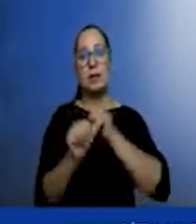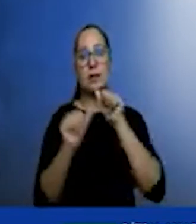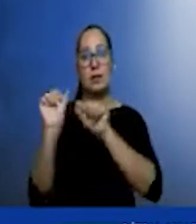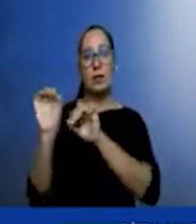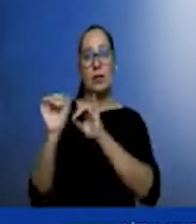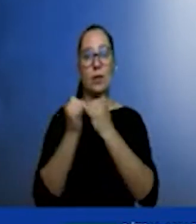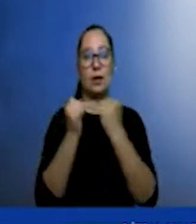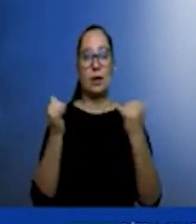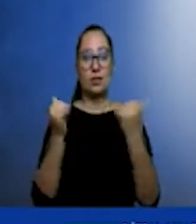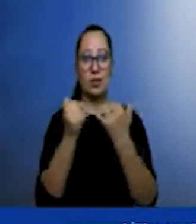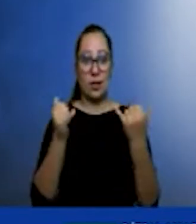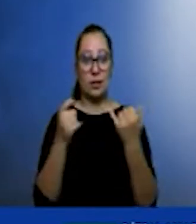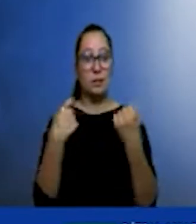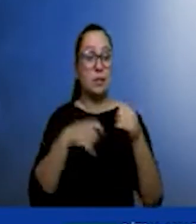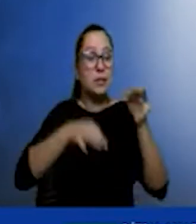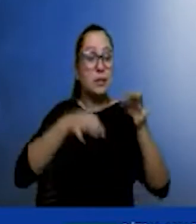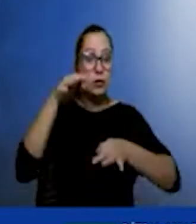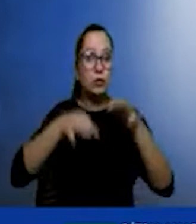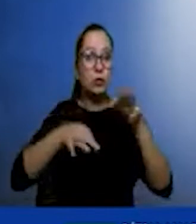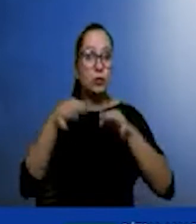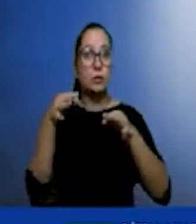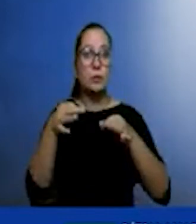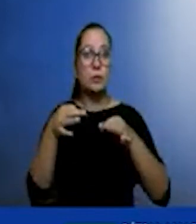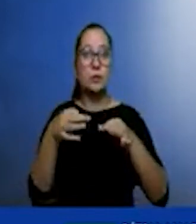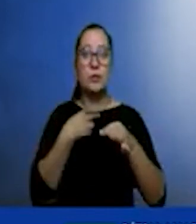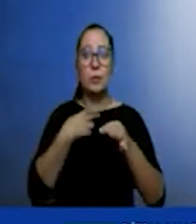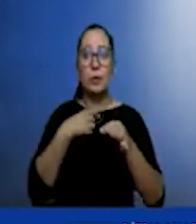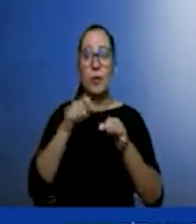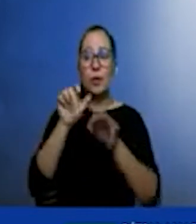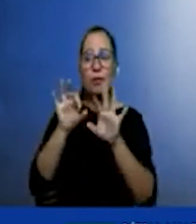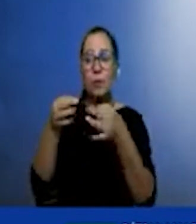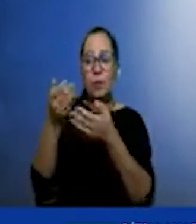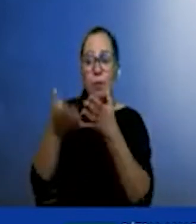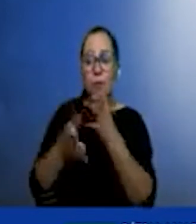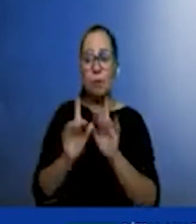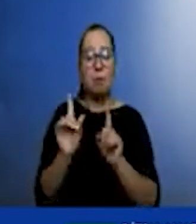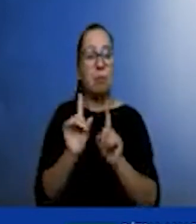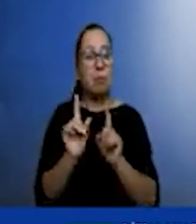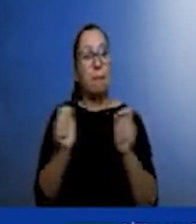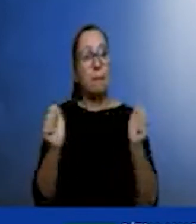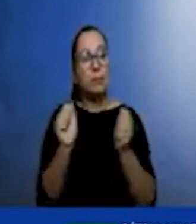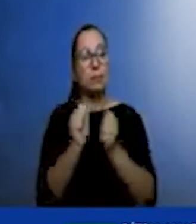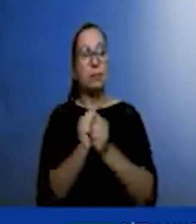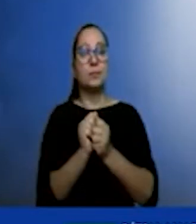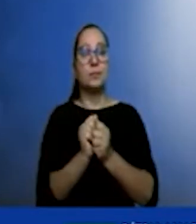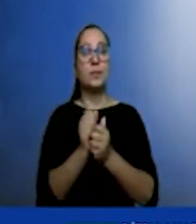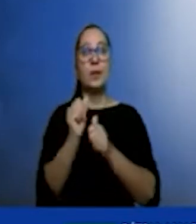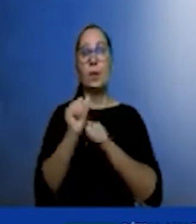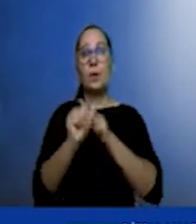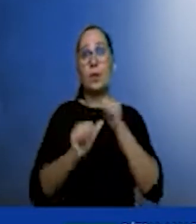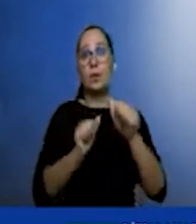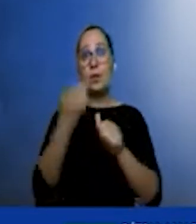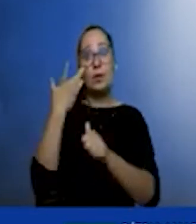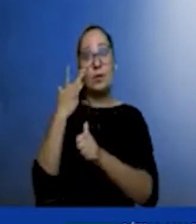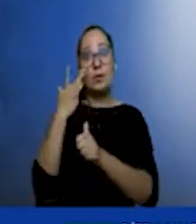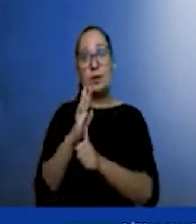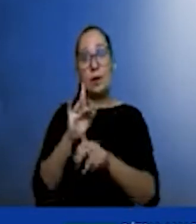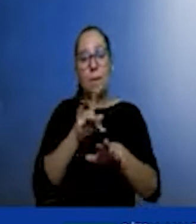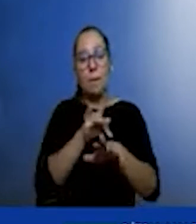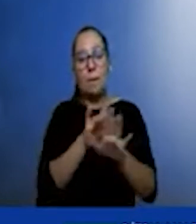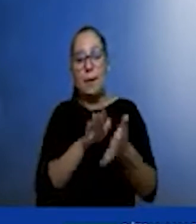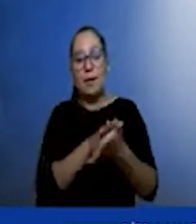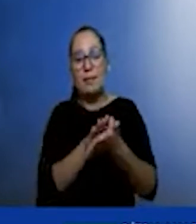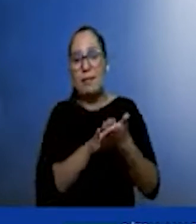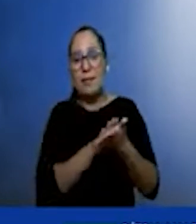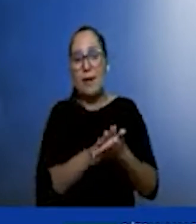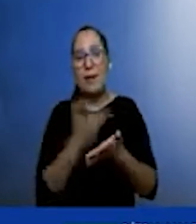ser justa, né? Ela não pode deixar ninguém de fora. Então, como essa transição vai ser feita, a gente não sabe. Nenhum país sabe como vai ser feito.